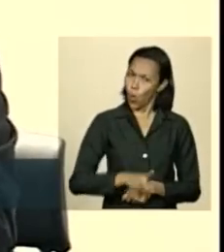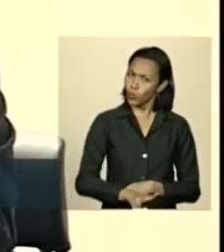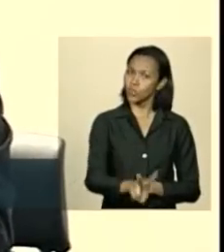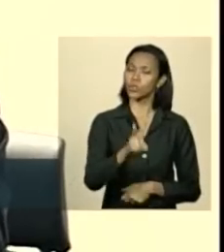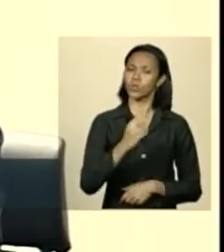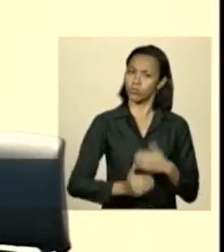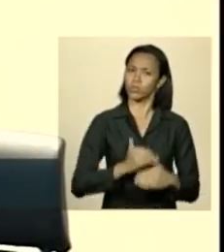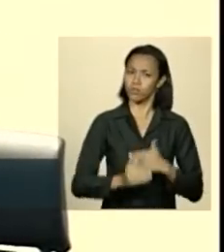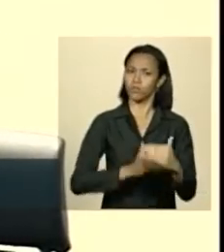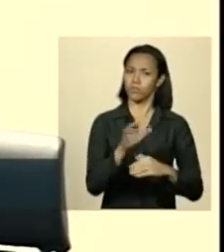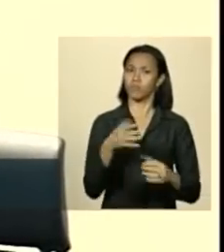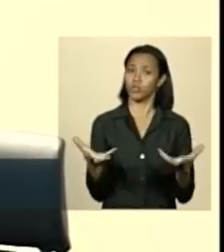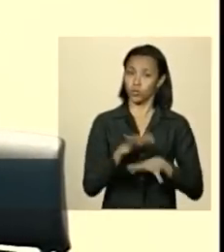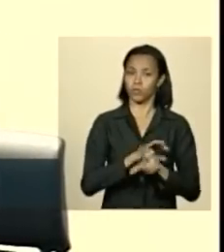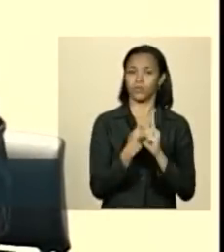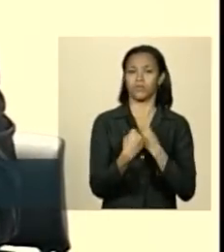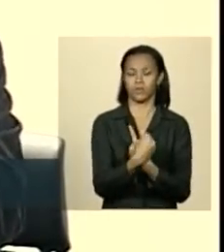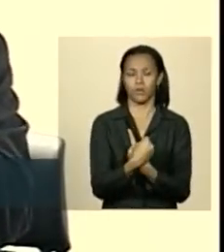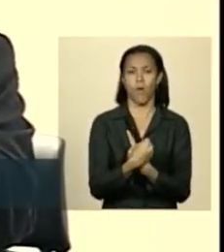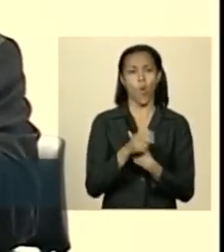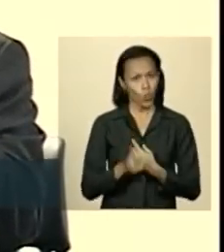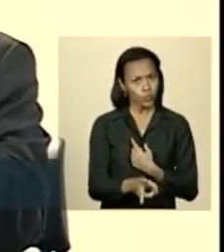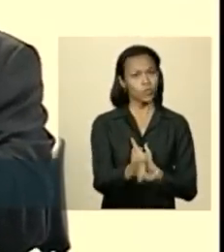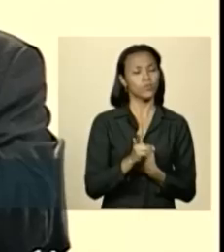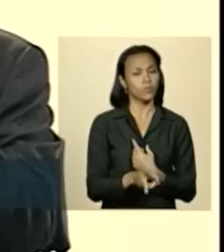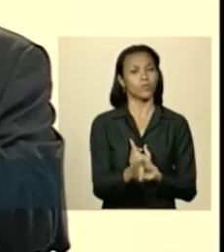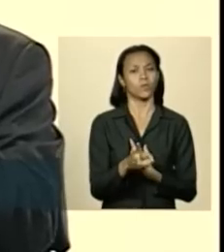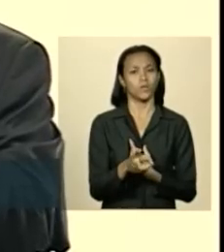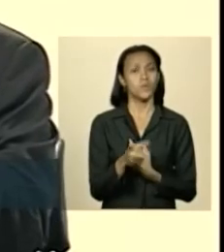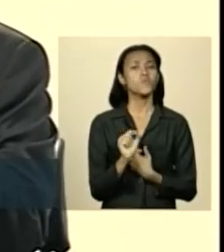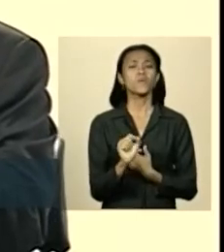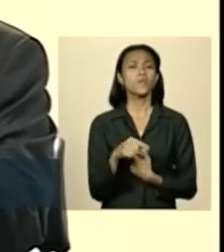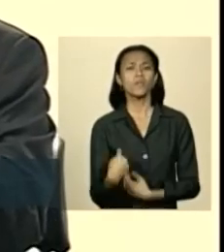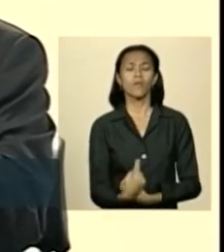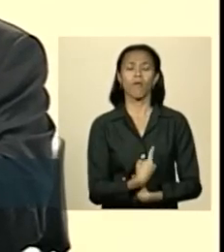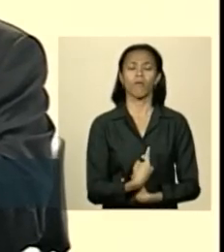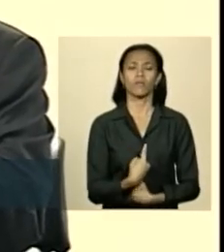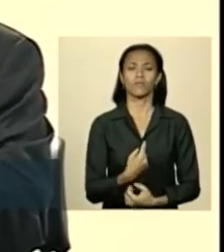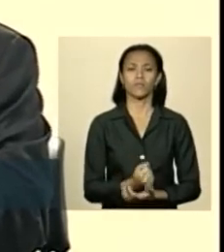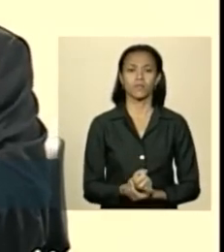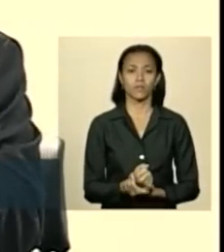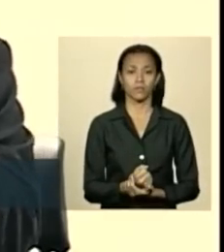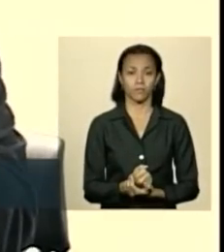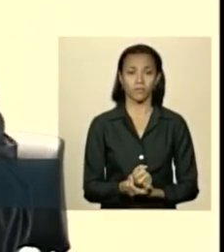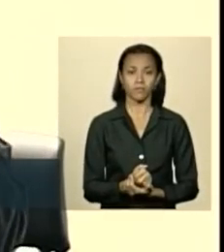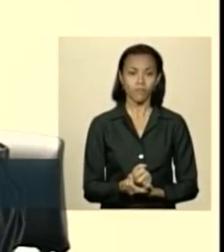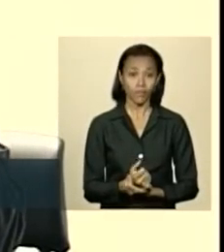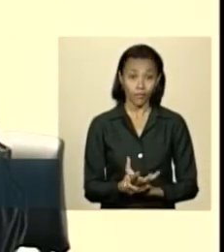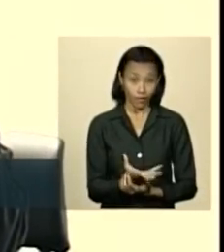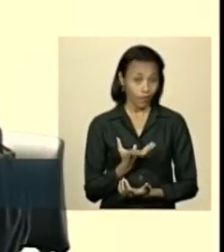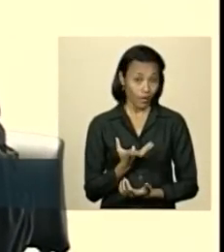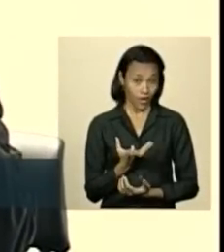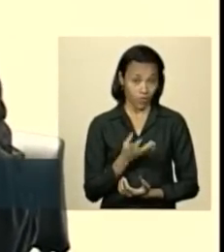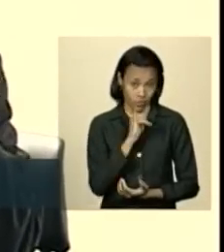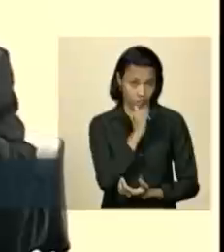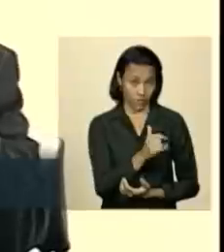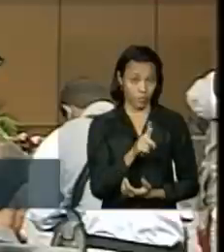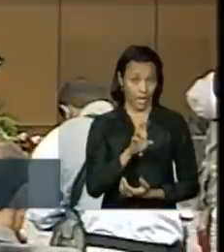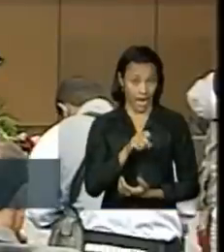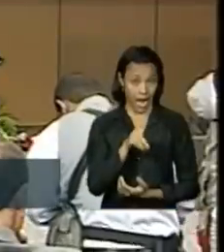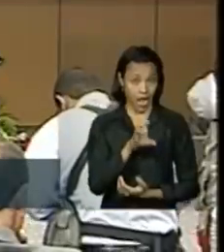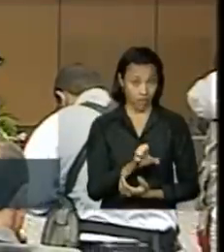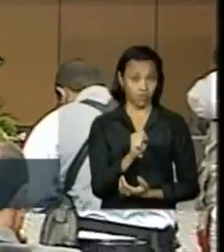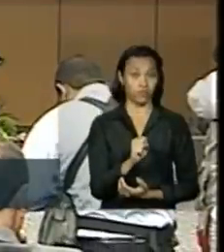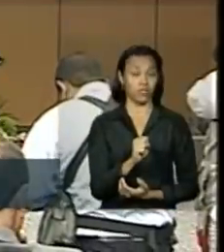com inclusão social continua nesse processo o que que nós queremos Guedes que todos